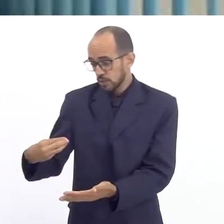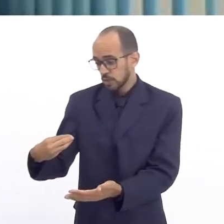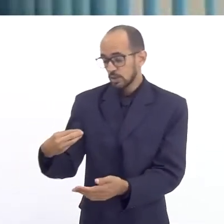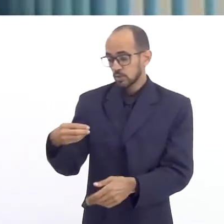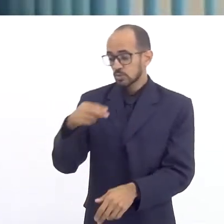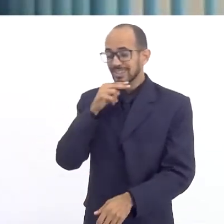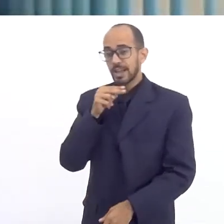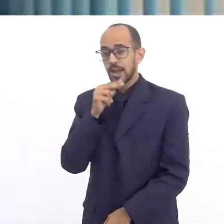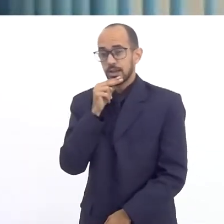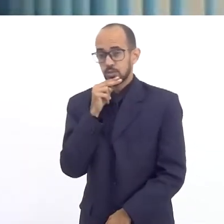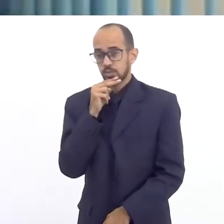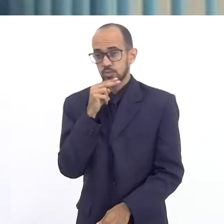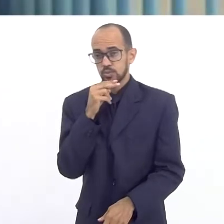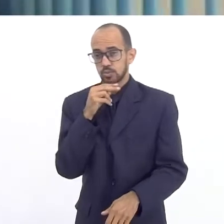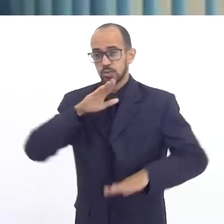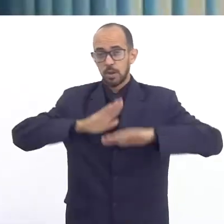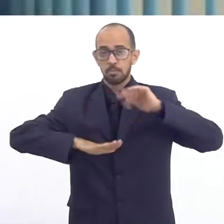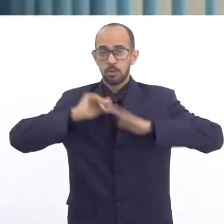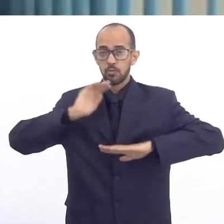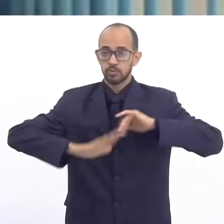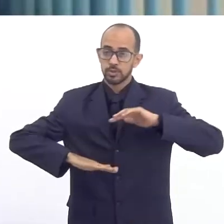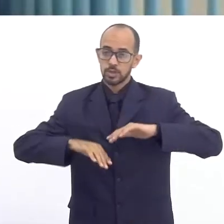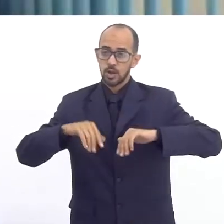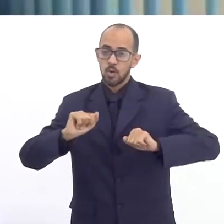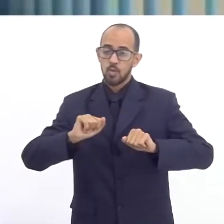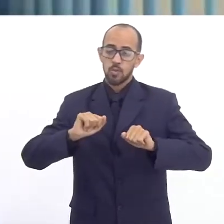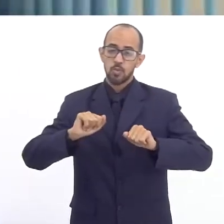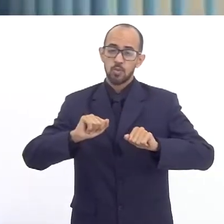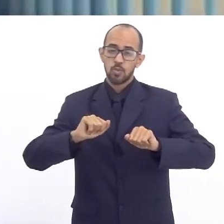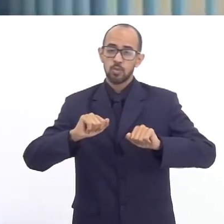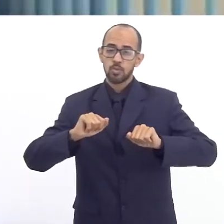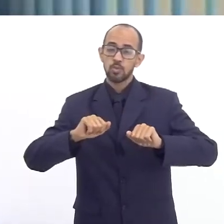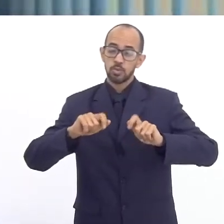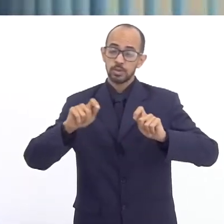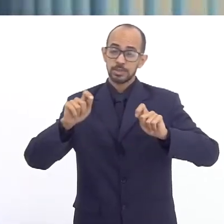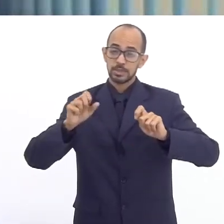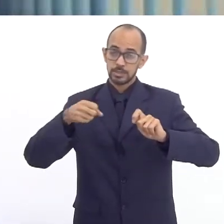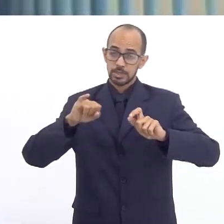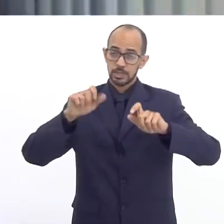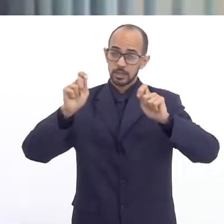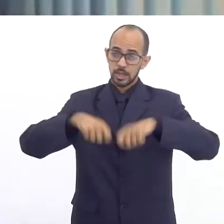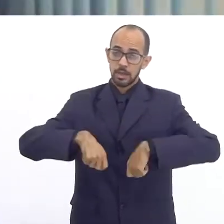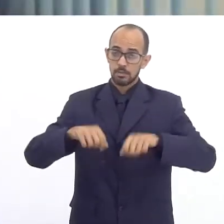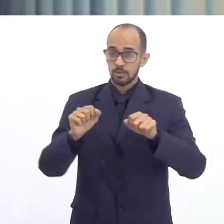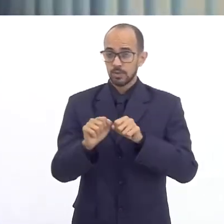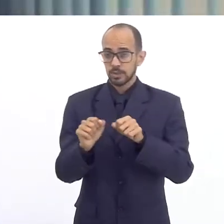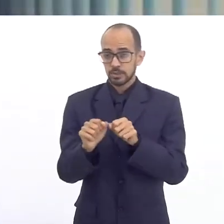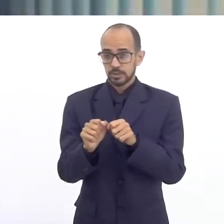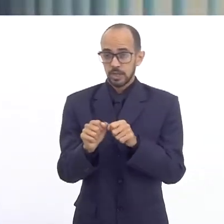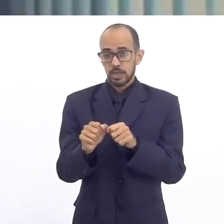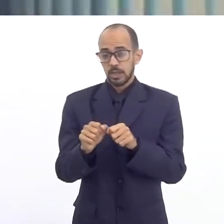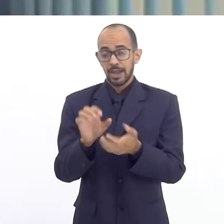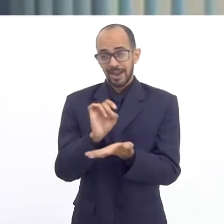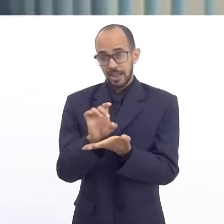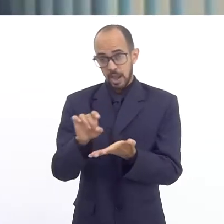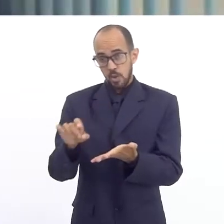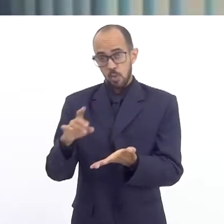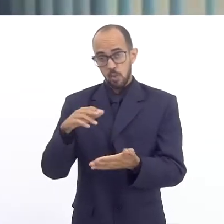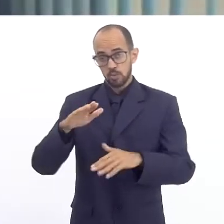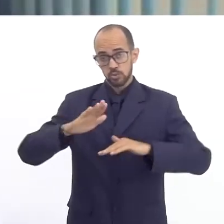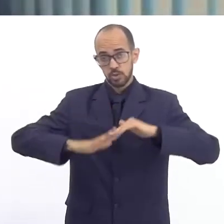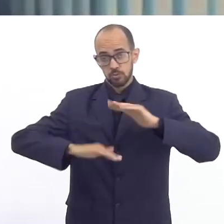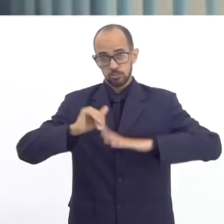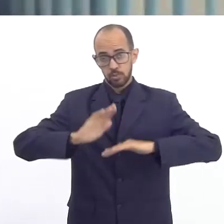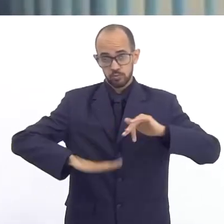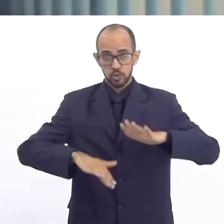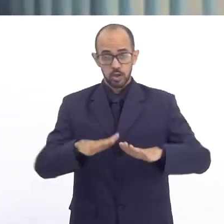para os nossos netos. E na nossa profissão, dentro do que a gente puder fazer, cada um na sua